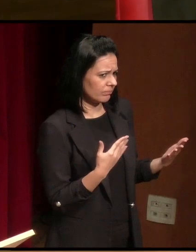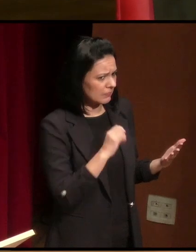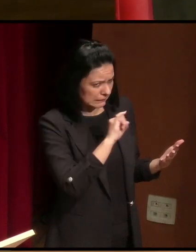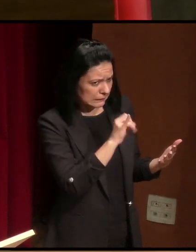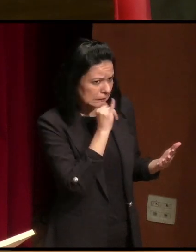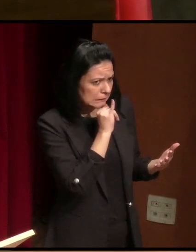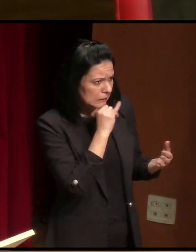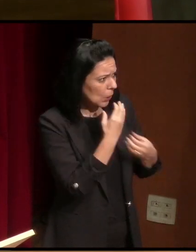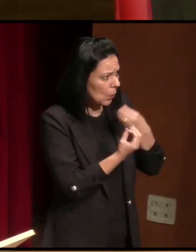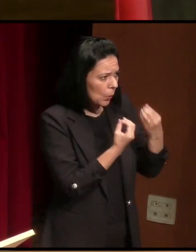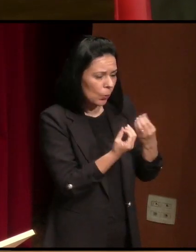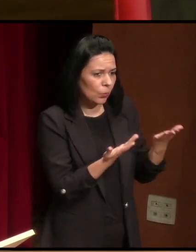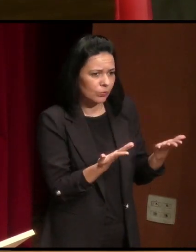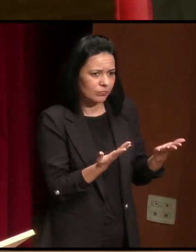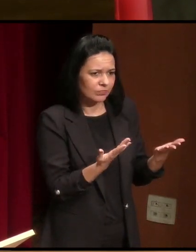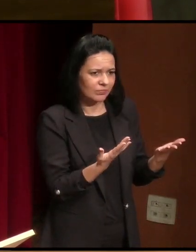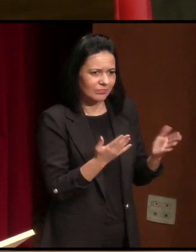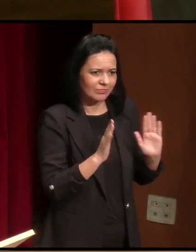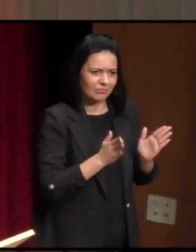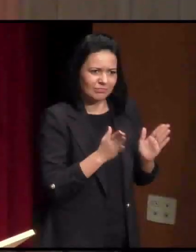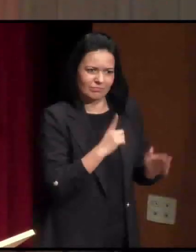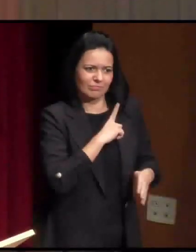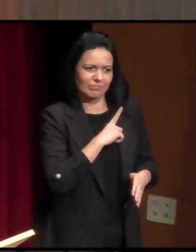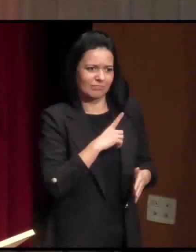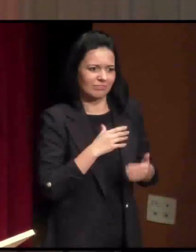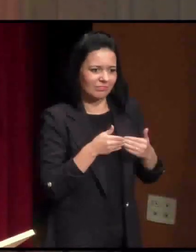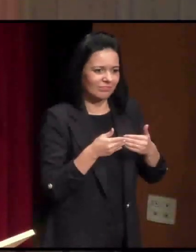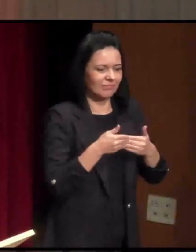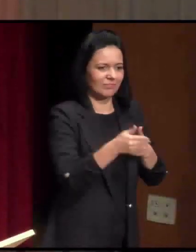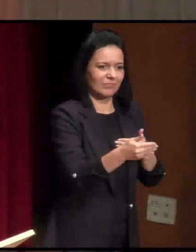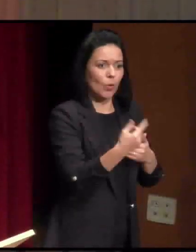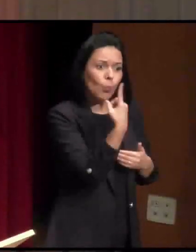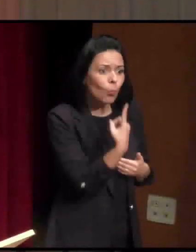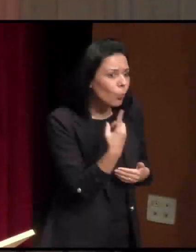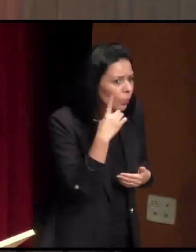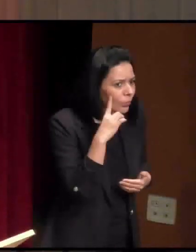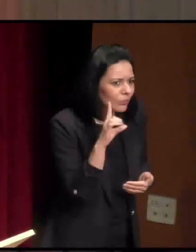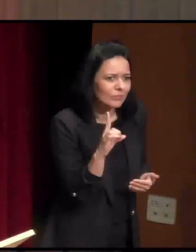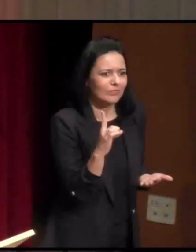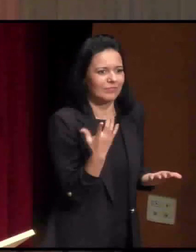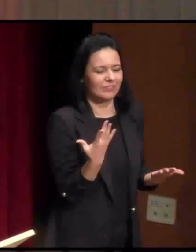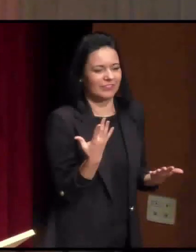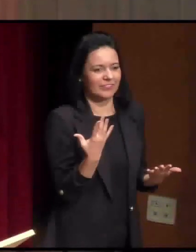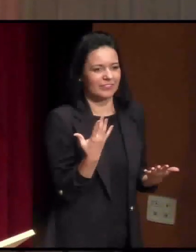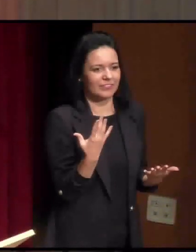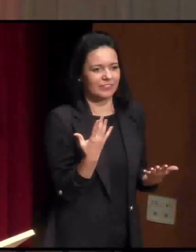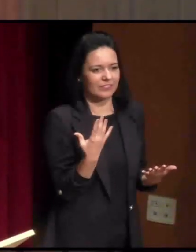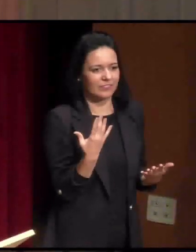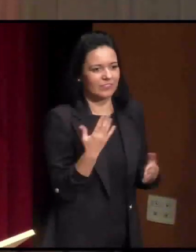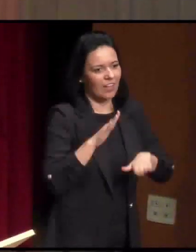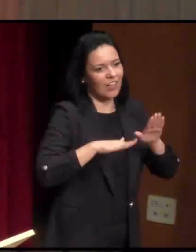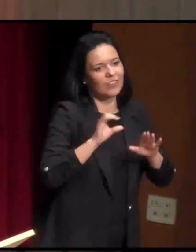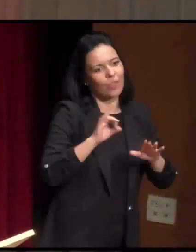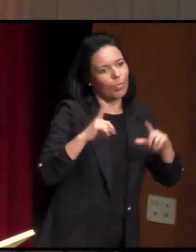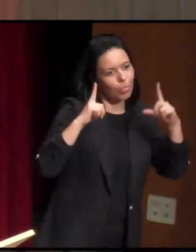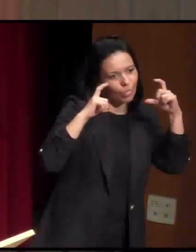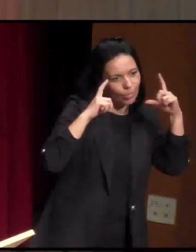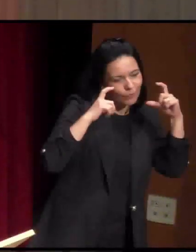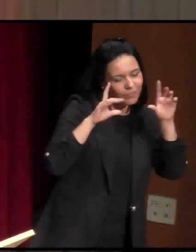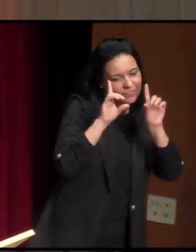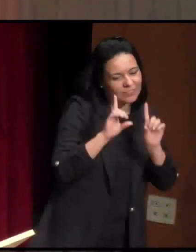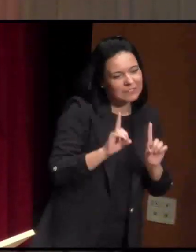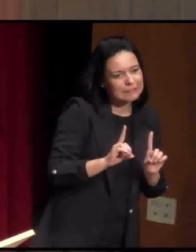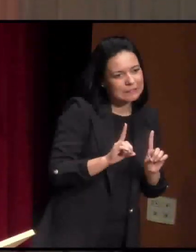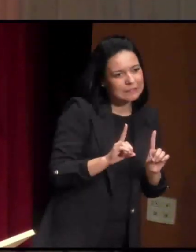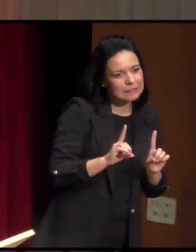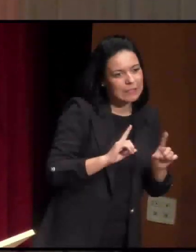né? É um né? Dia então, só da inclusão? Então é um dia da inclusão, enche de pessoa com deficiência, tira foto, põe no